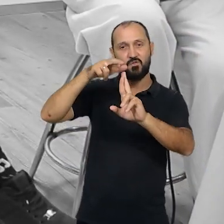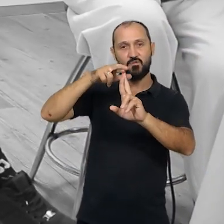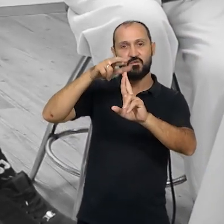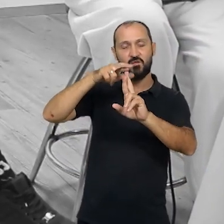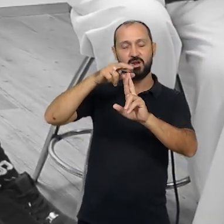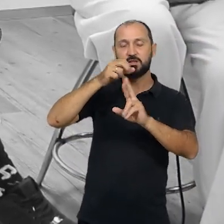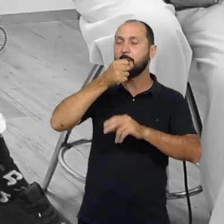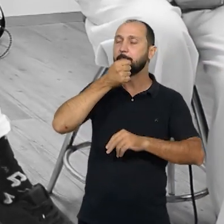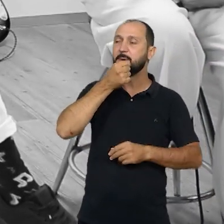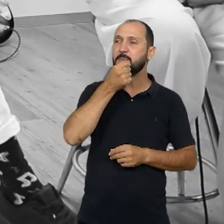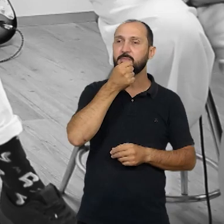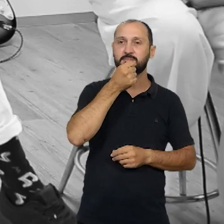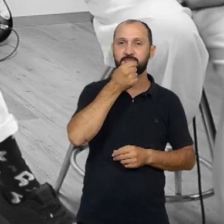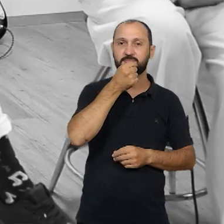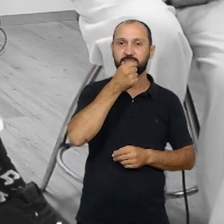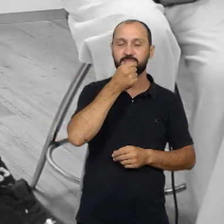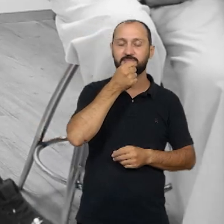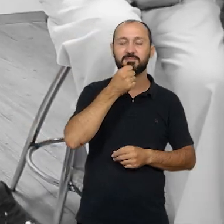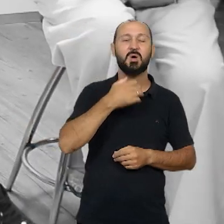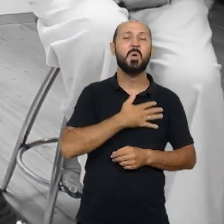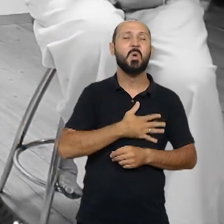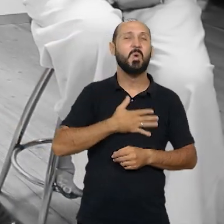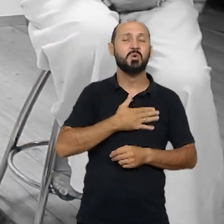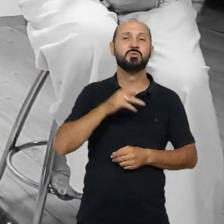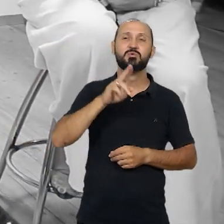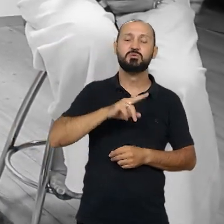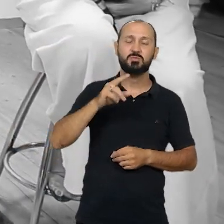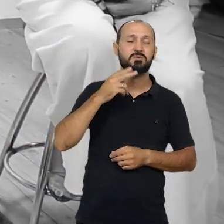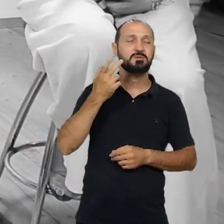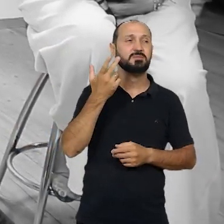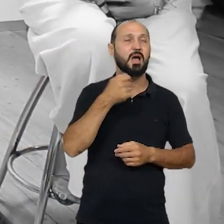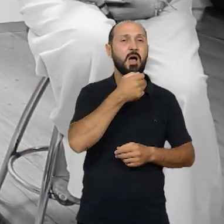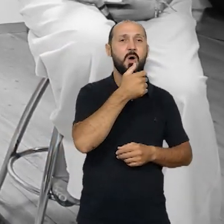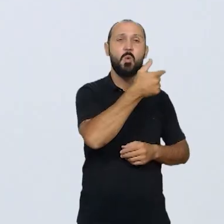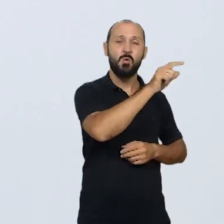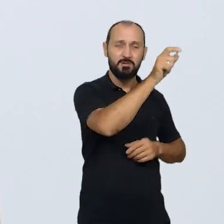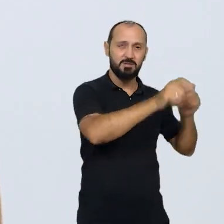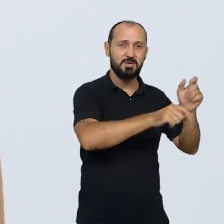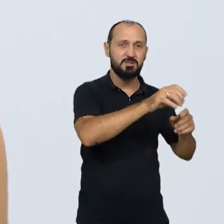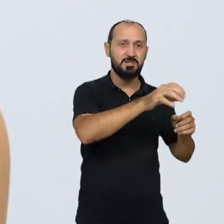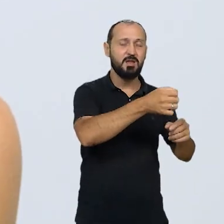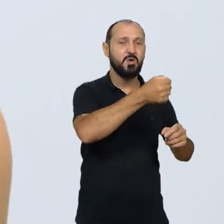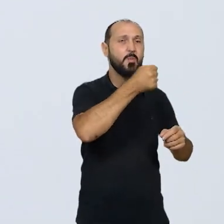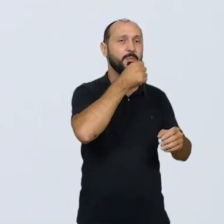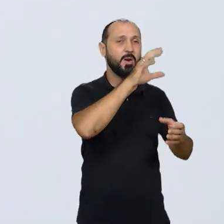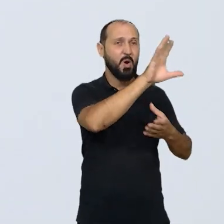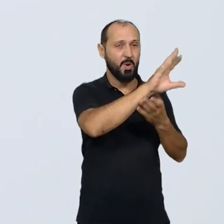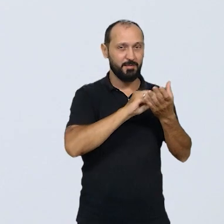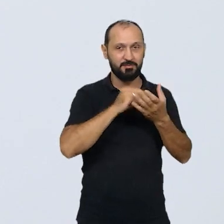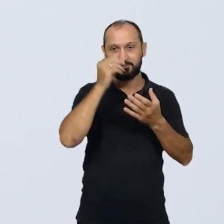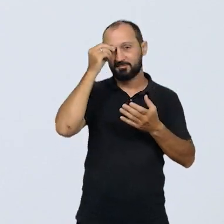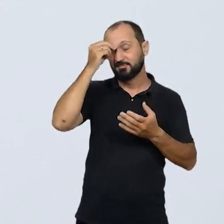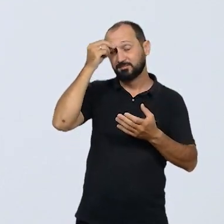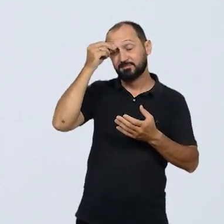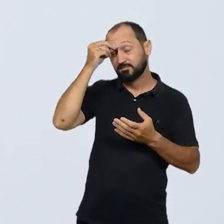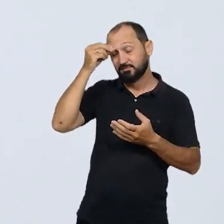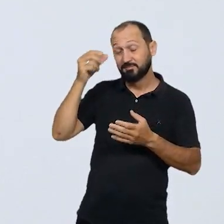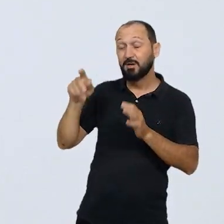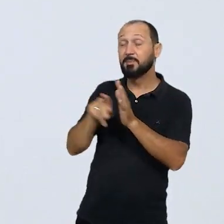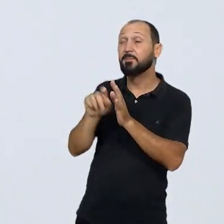um álbum ainda esse ano, começar as gravações, um álbum audiovisual. Então vai ter o visual também, além do áudio.